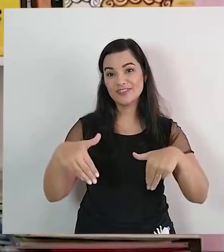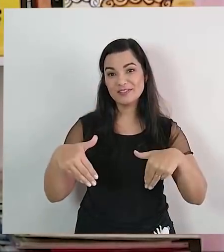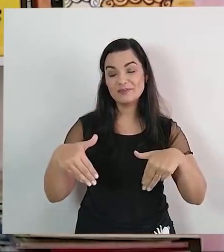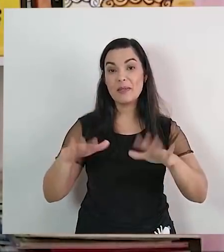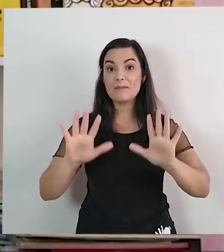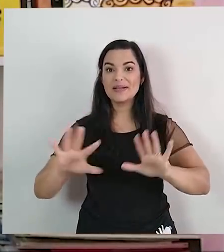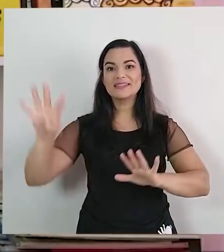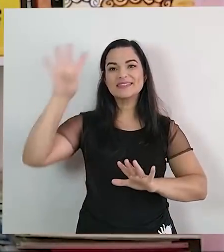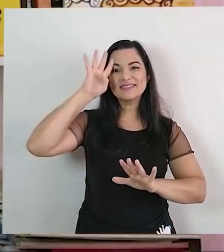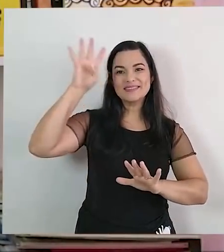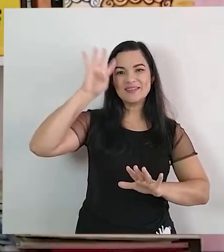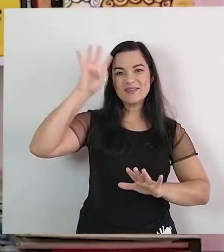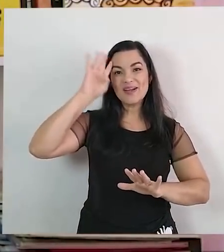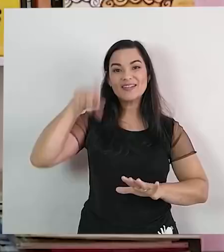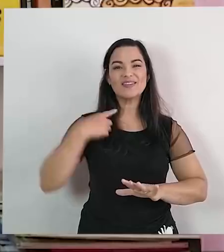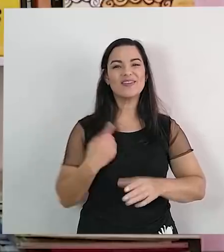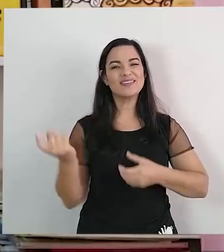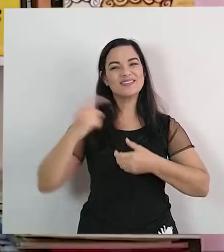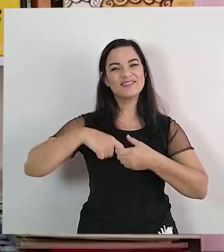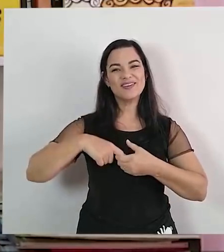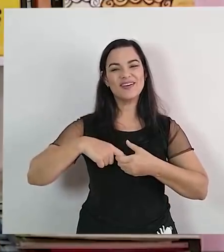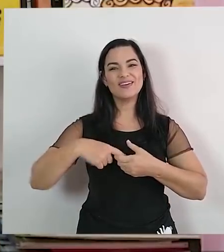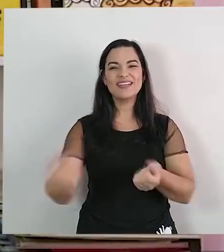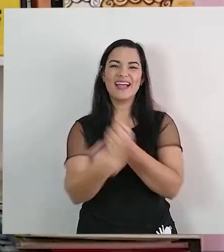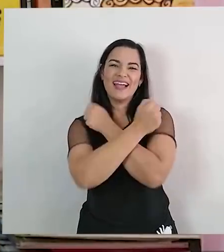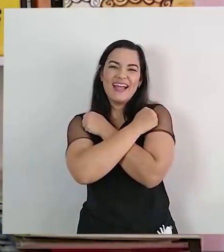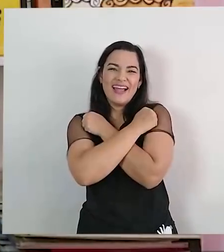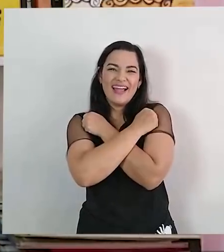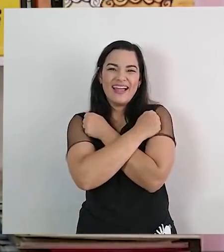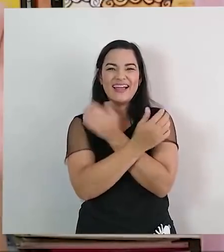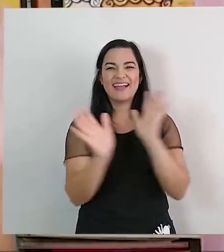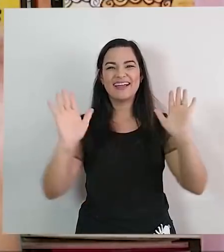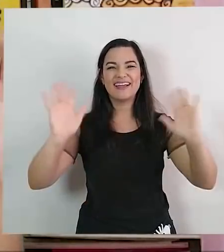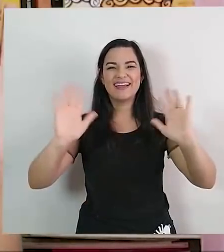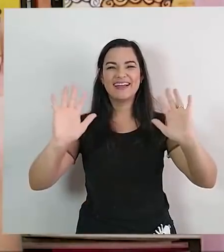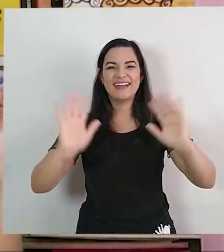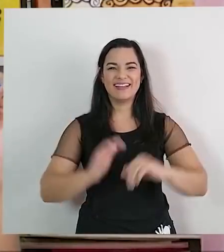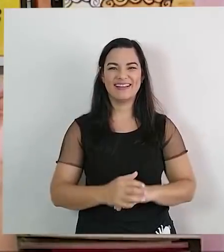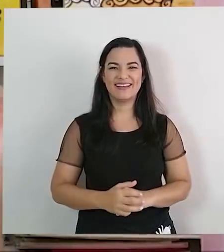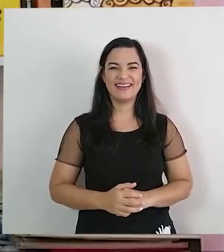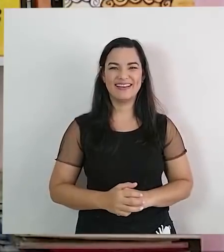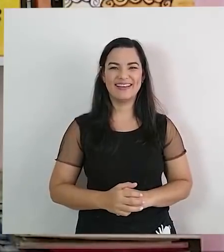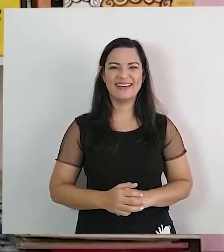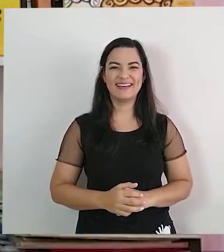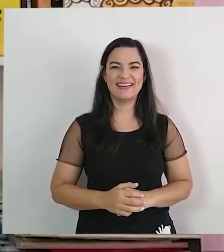terminando, mas quarta-feira nós estamos de volta. Um grande abraço para vocês e até lá!